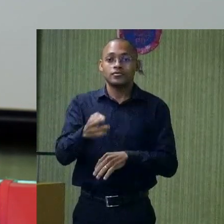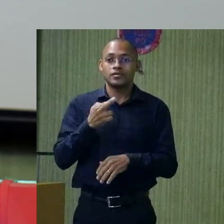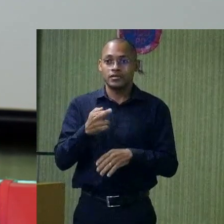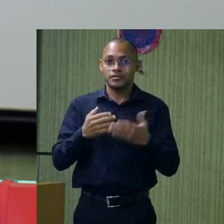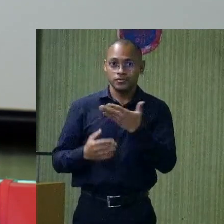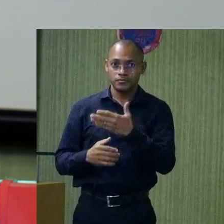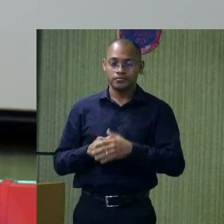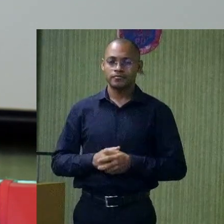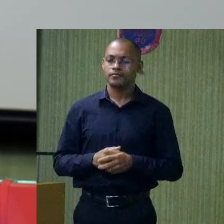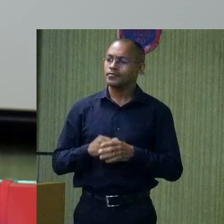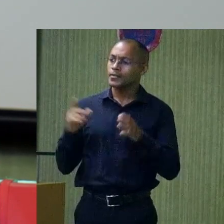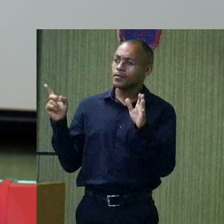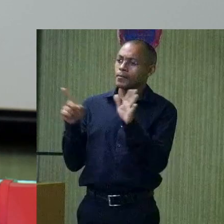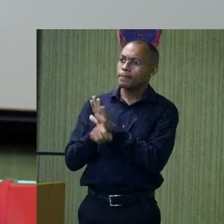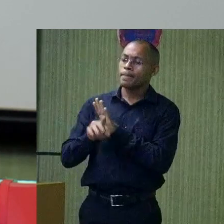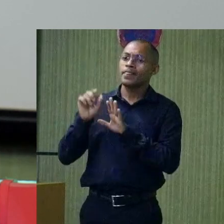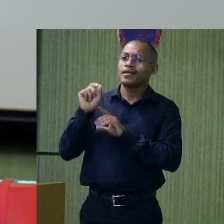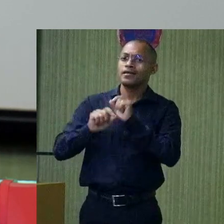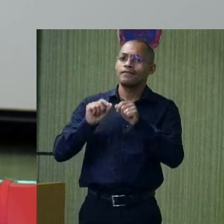correlação